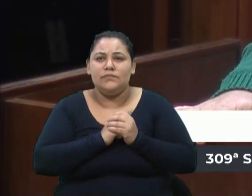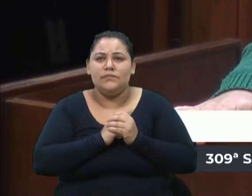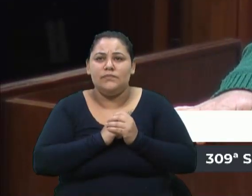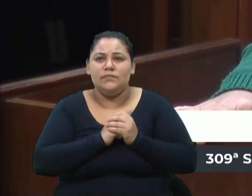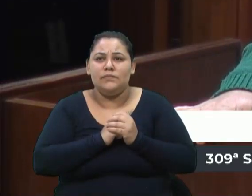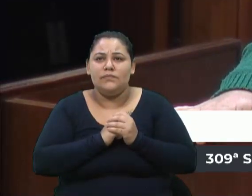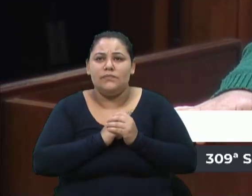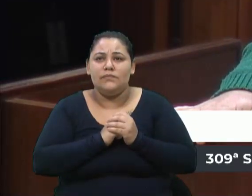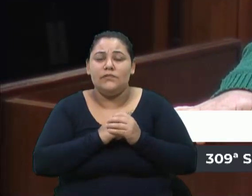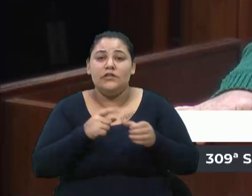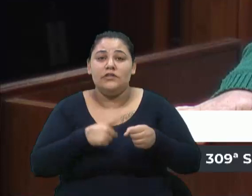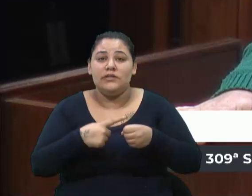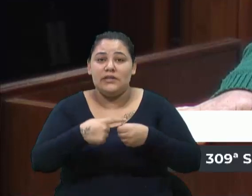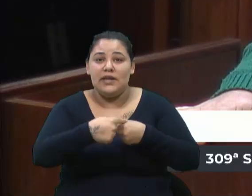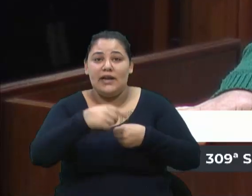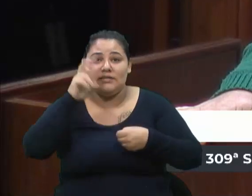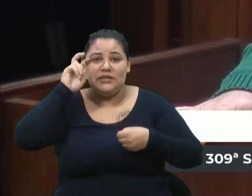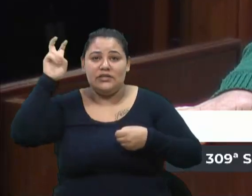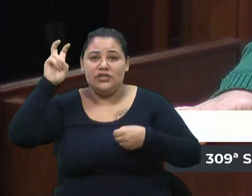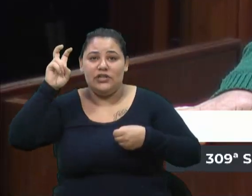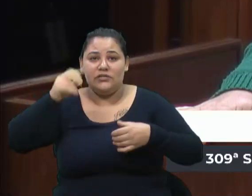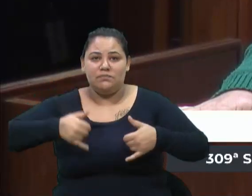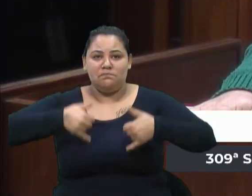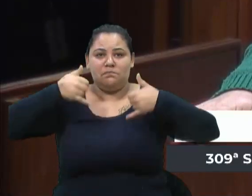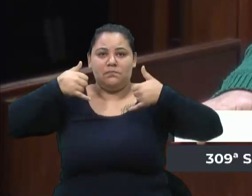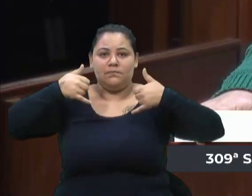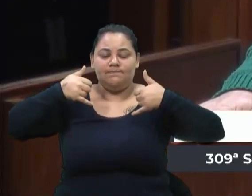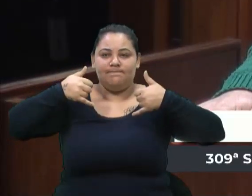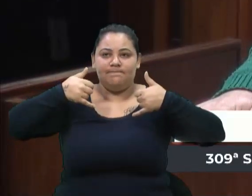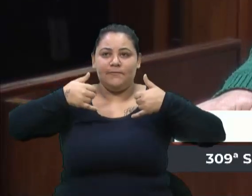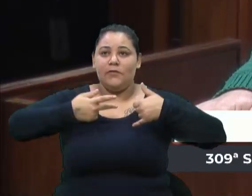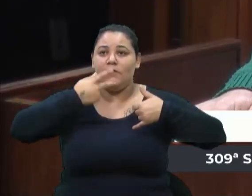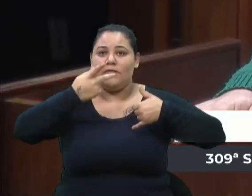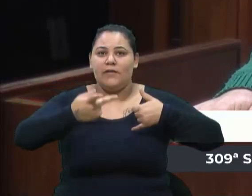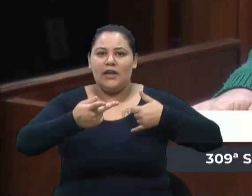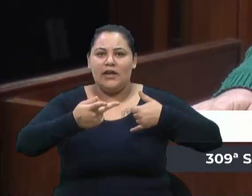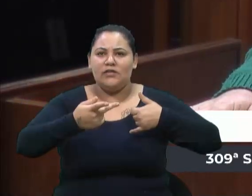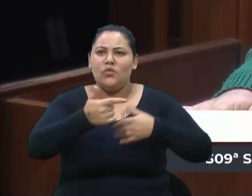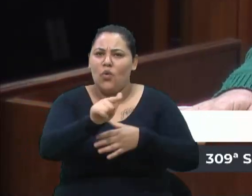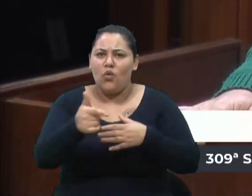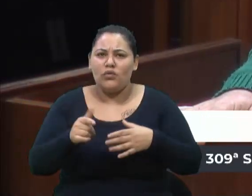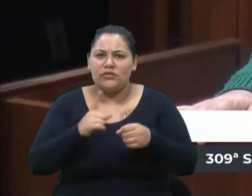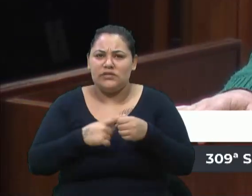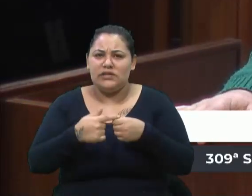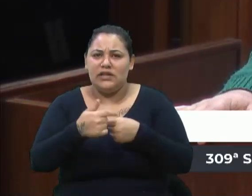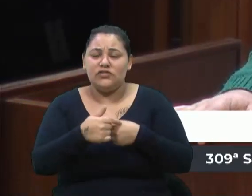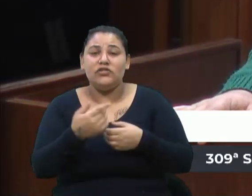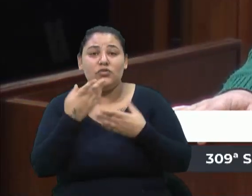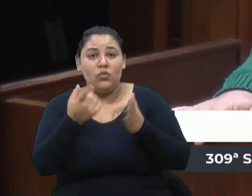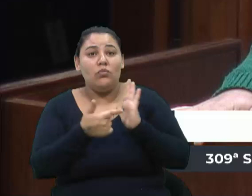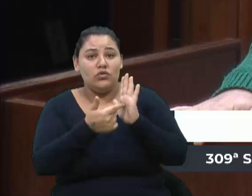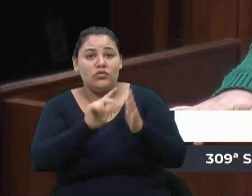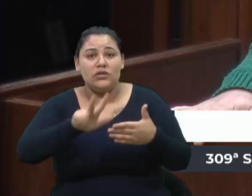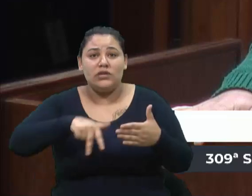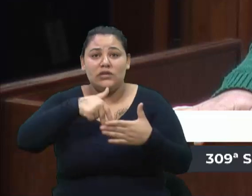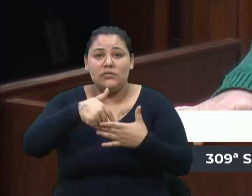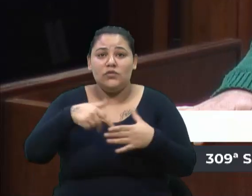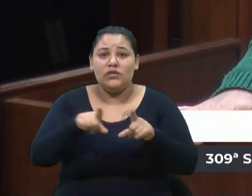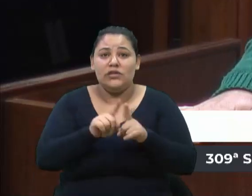de cidades inteligentes cidades modernas e foi citado Detroit outras cidades que o senhor traz aqui na